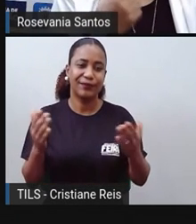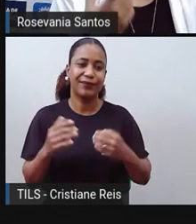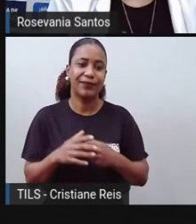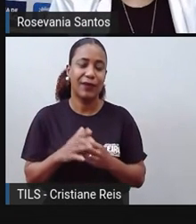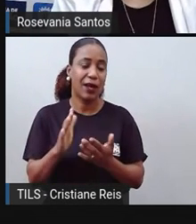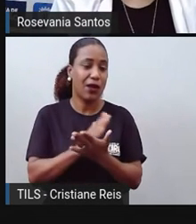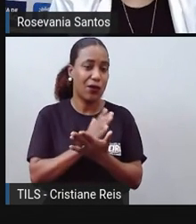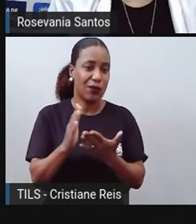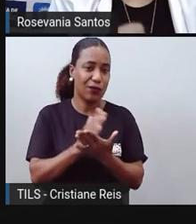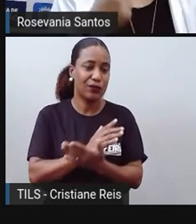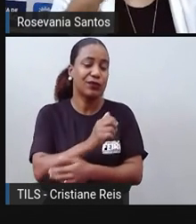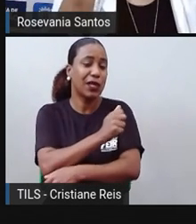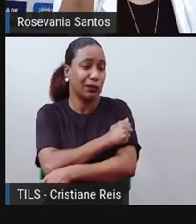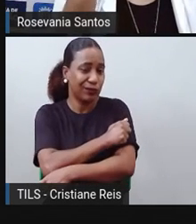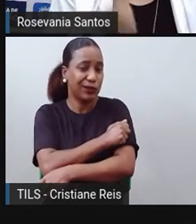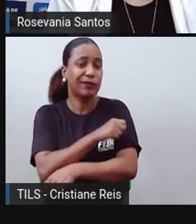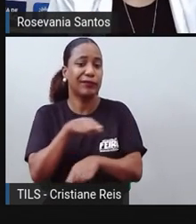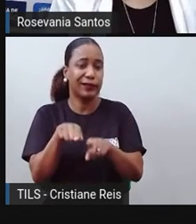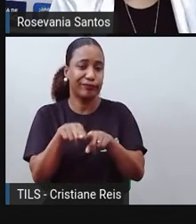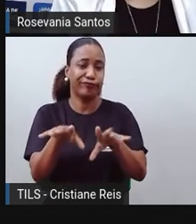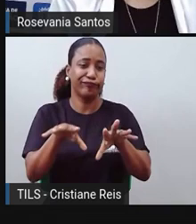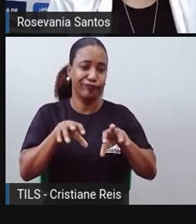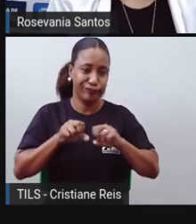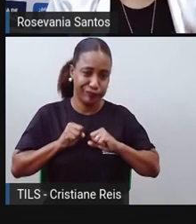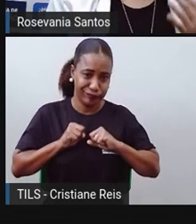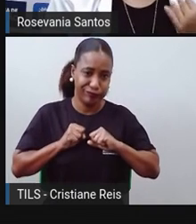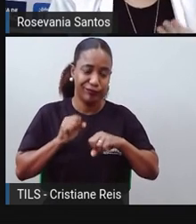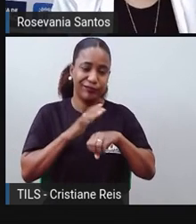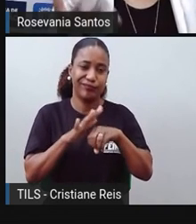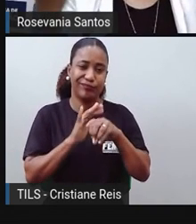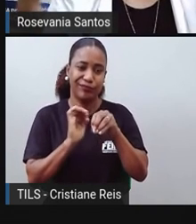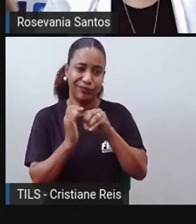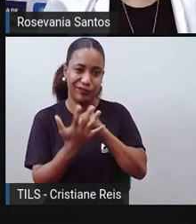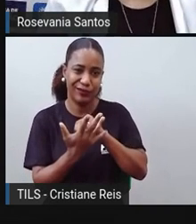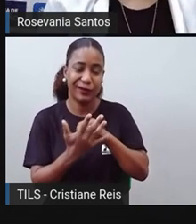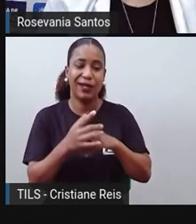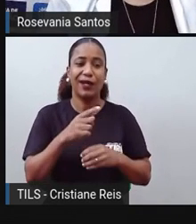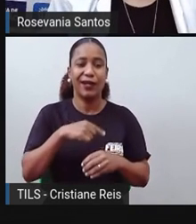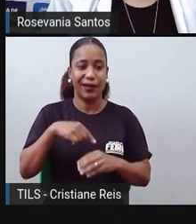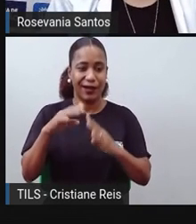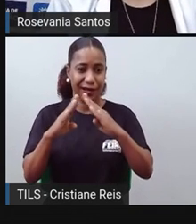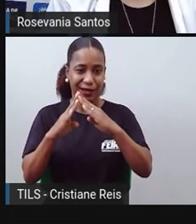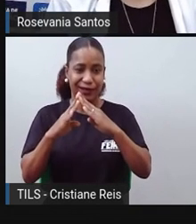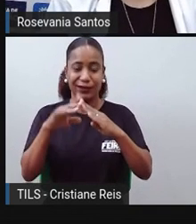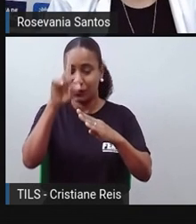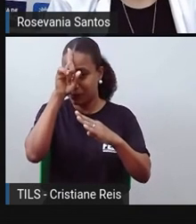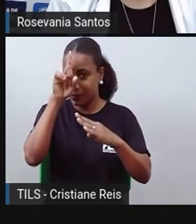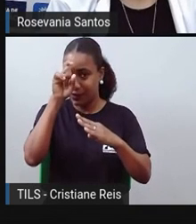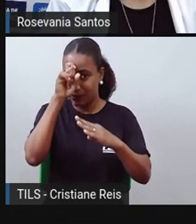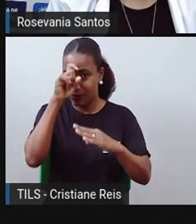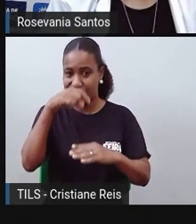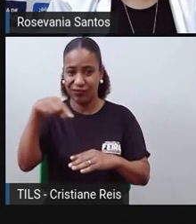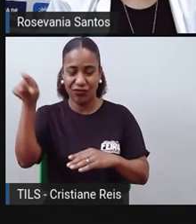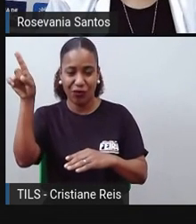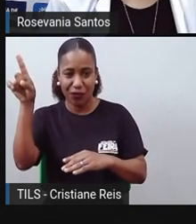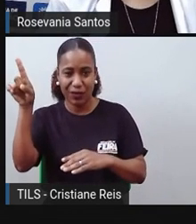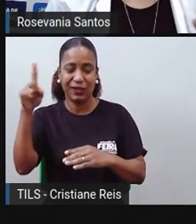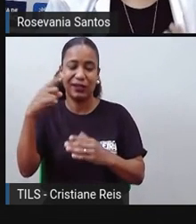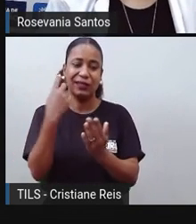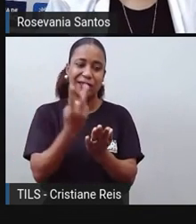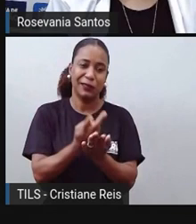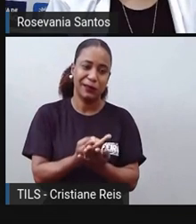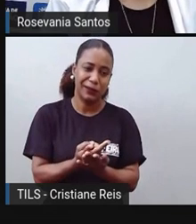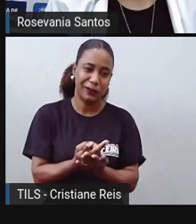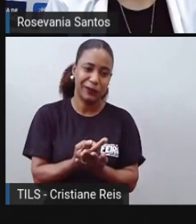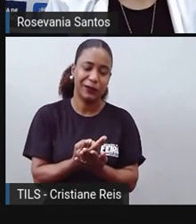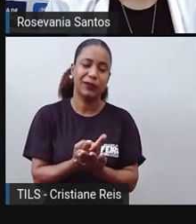alguns alunos também pegaram a Covid, de entrar ali naqueles hospitais e voltar com a saúde restabelecida. Então, um